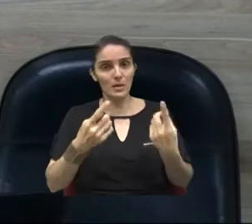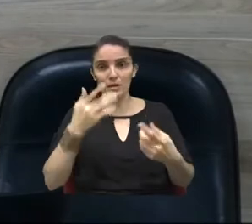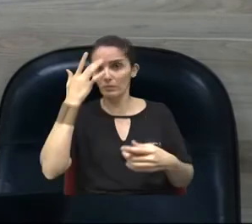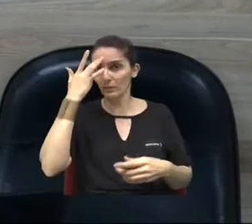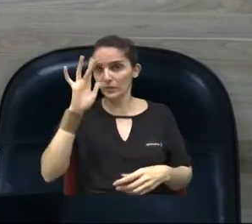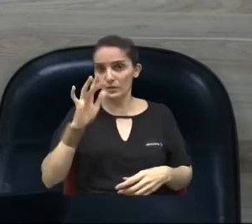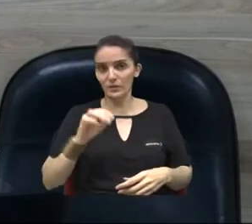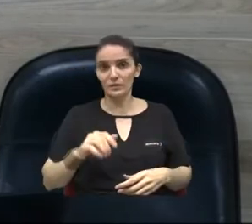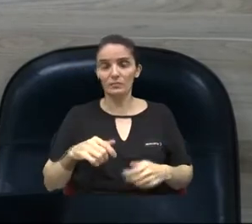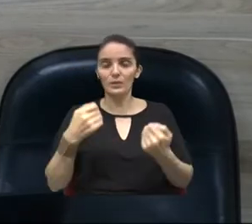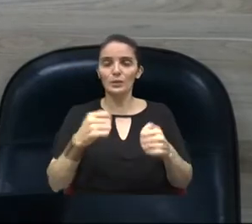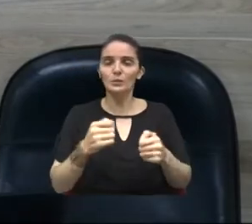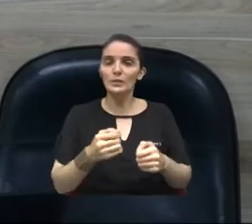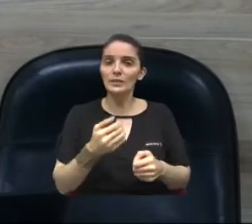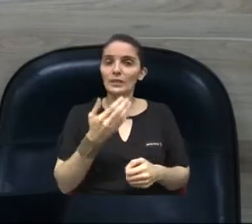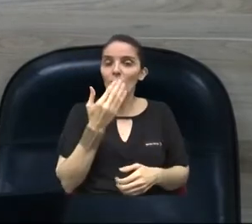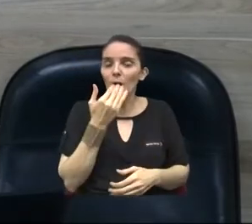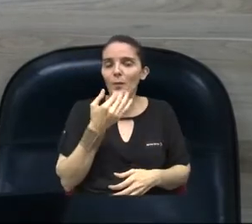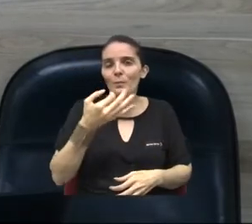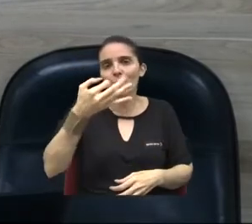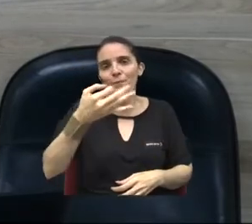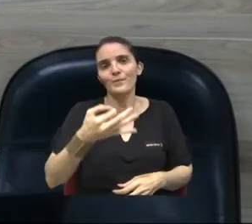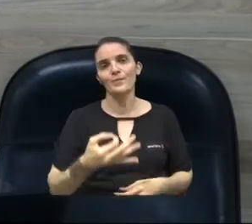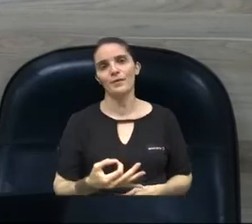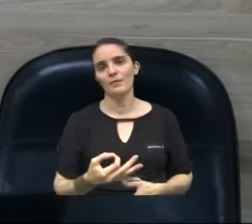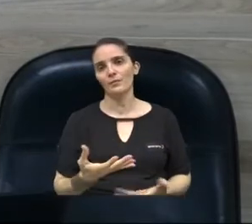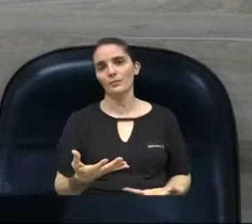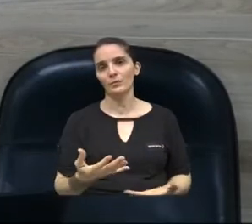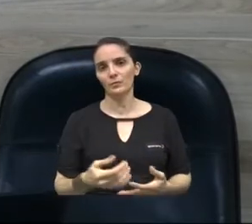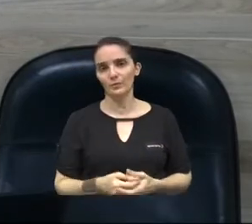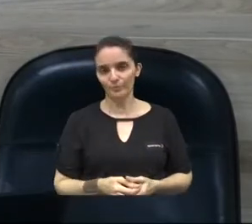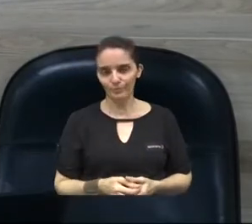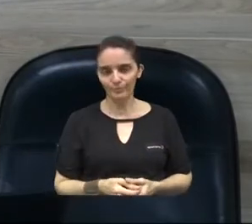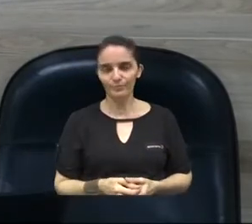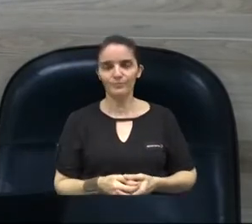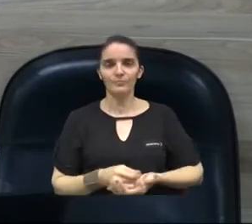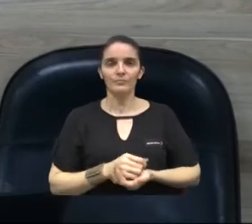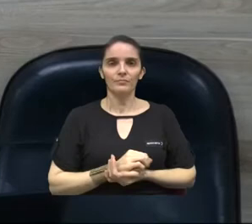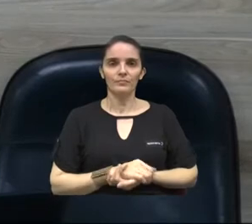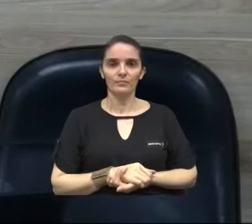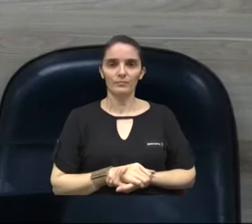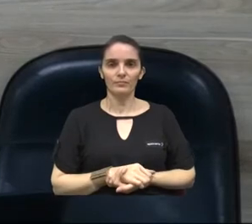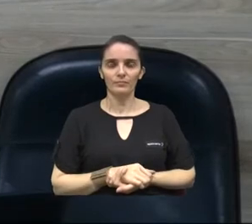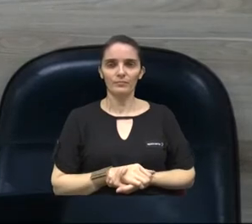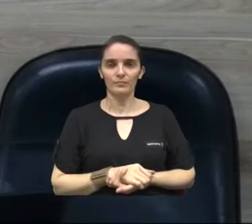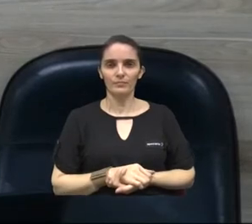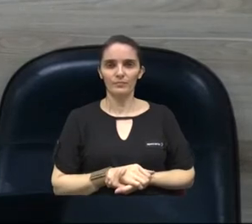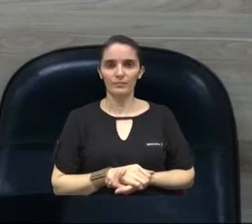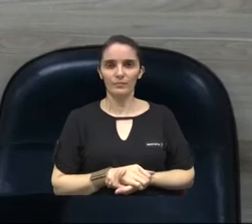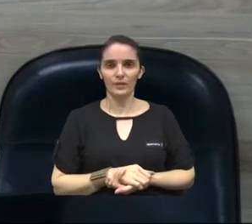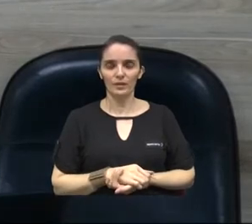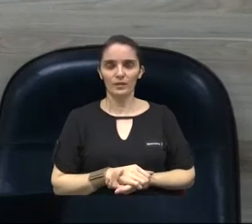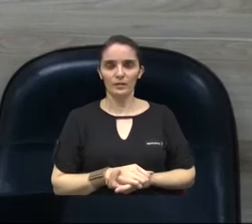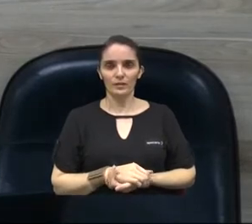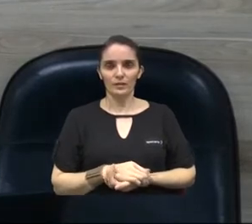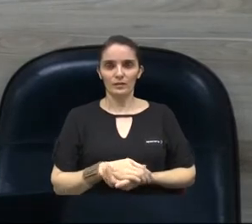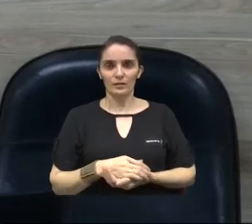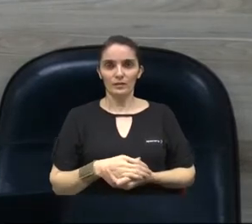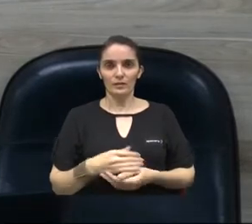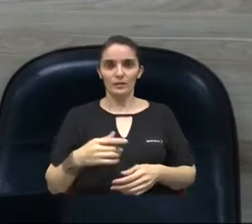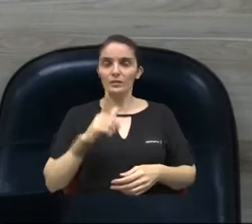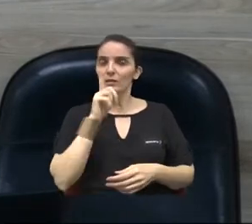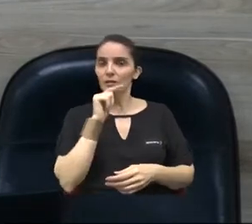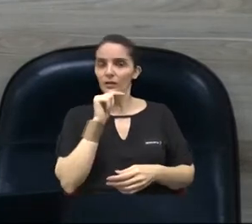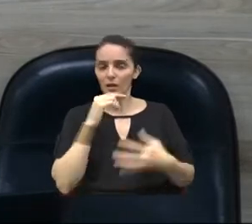da balança é a alimentação, junto com o uso da substância, né? Uma coisa é reter líquido, outra coisa é construção de